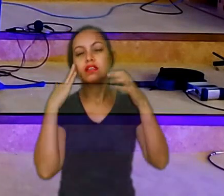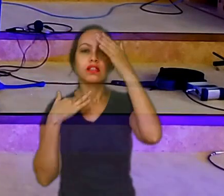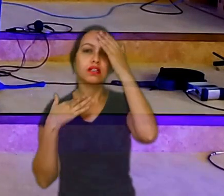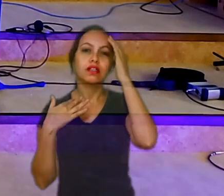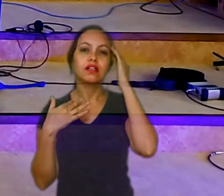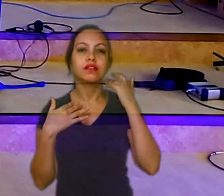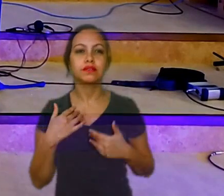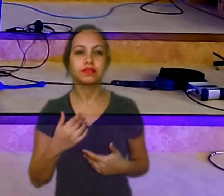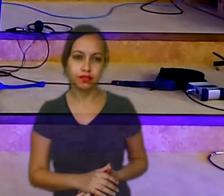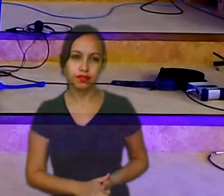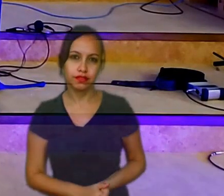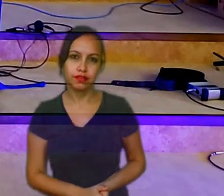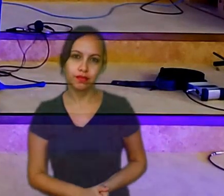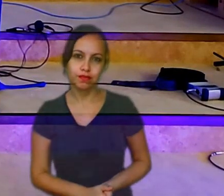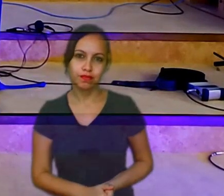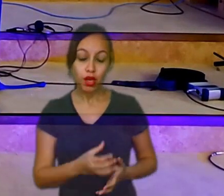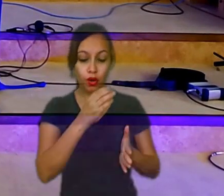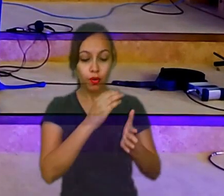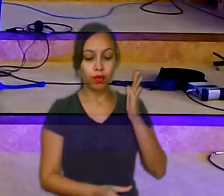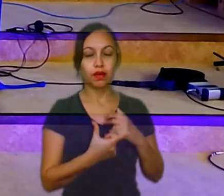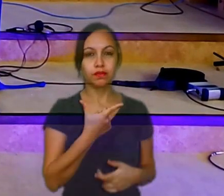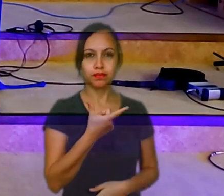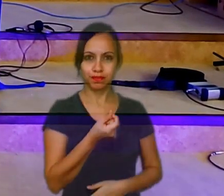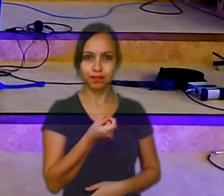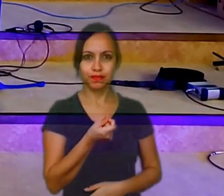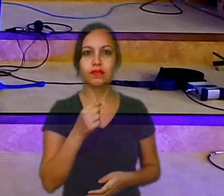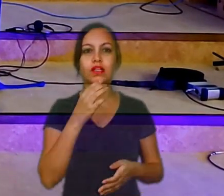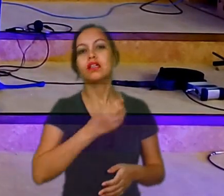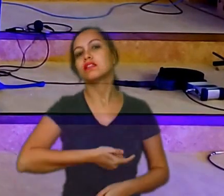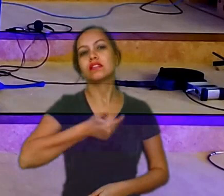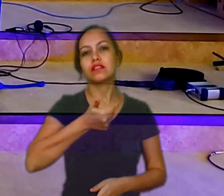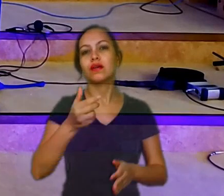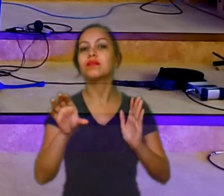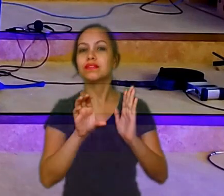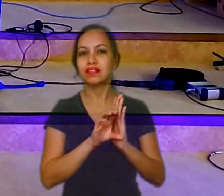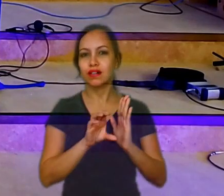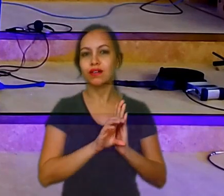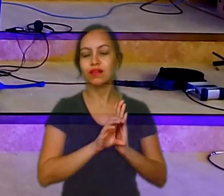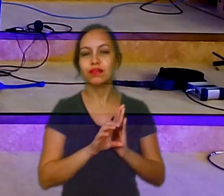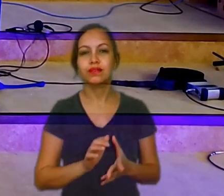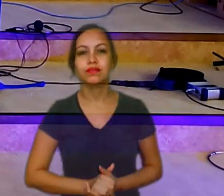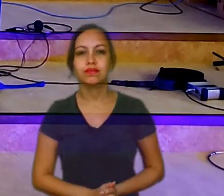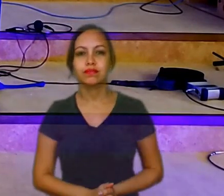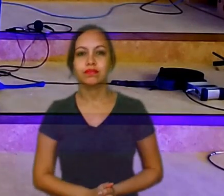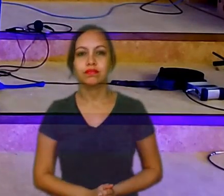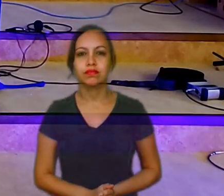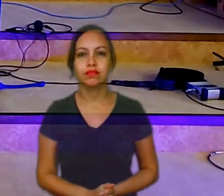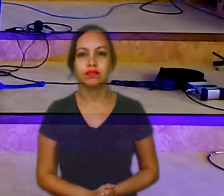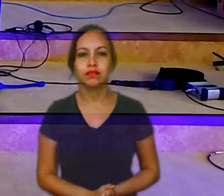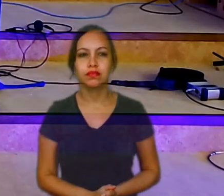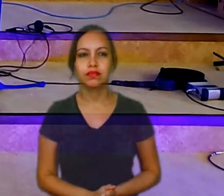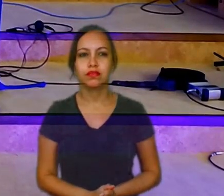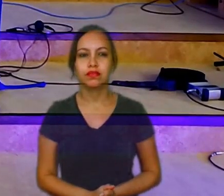Queridos, esse capítulo 20 de 2 Crônicas é